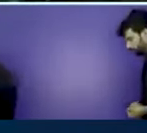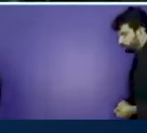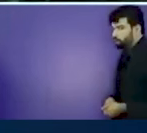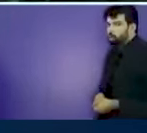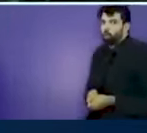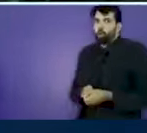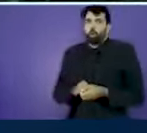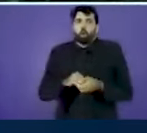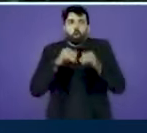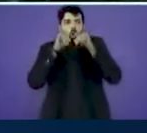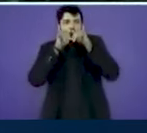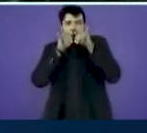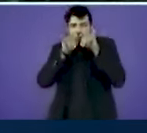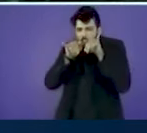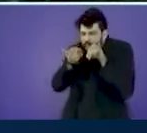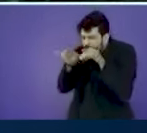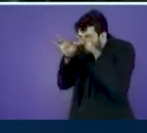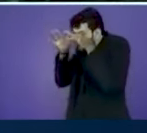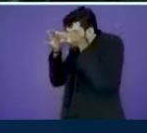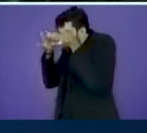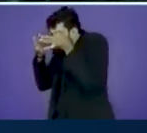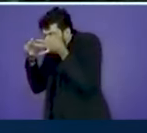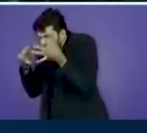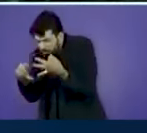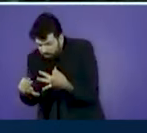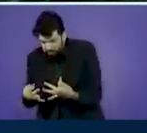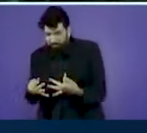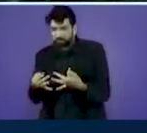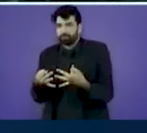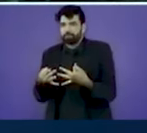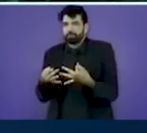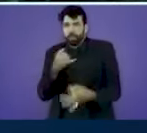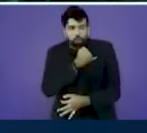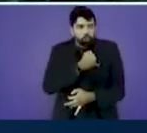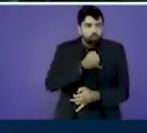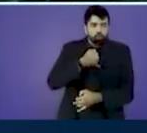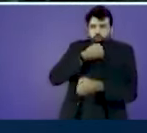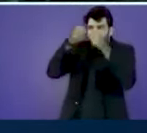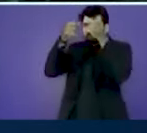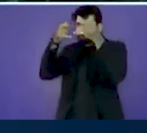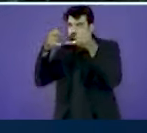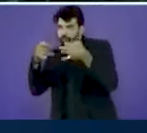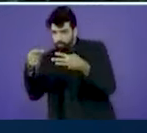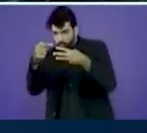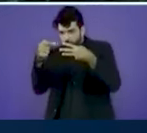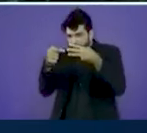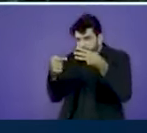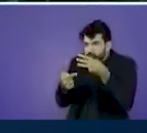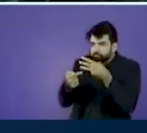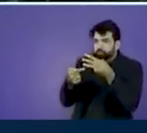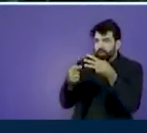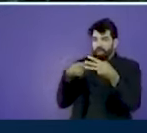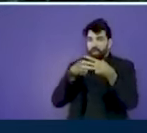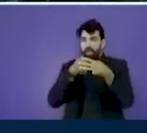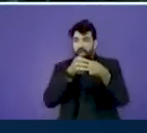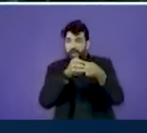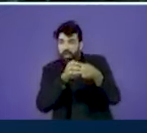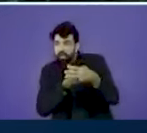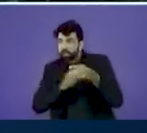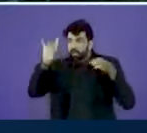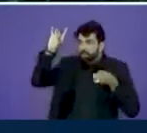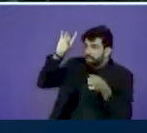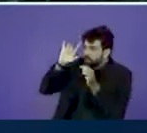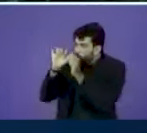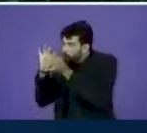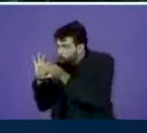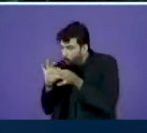específica, humilde, quebrantada. João, portanto, afirma essas três atitudes. A gente anda na luz quando enfrenta